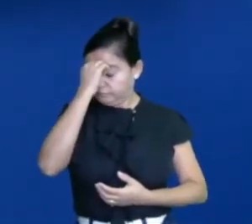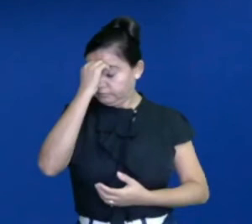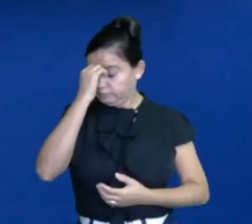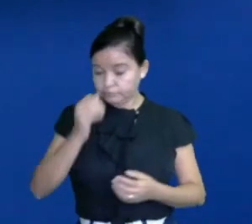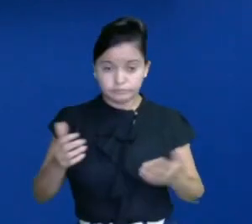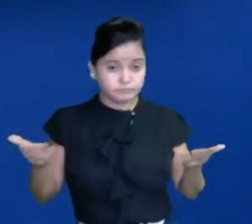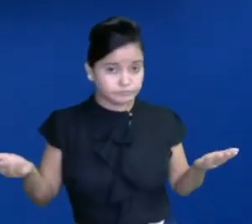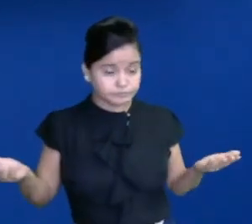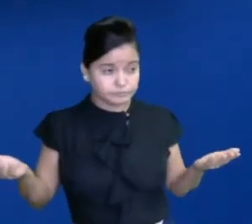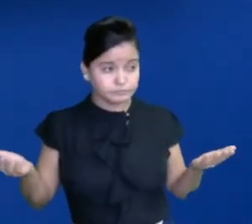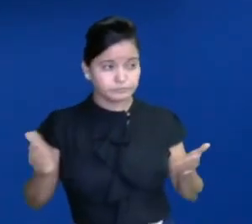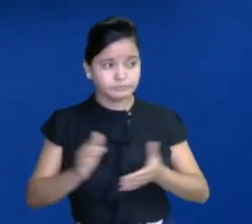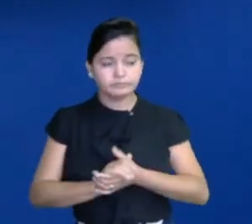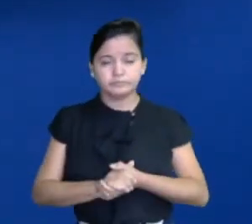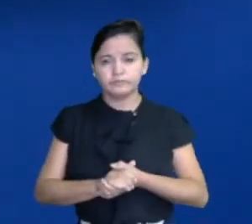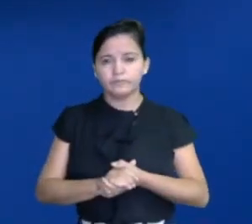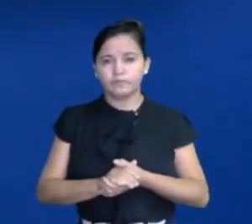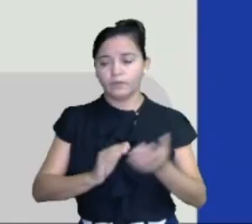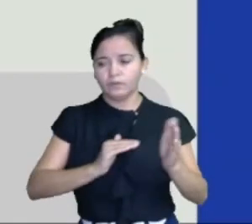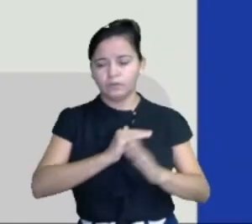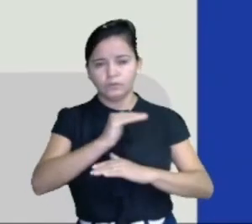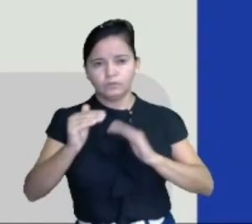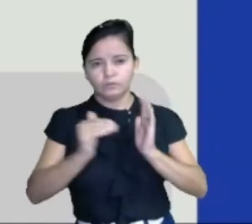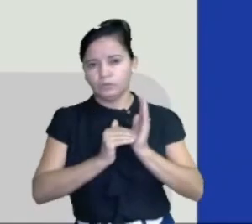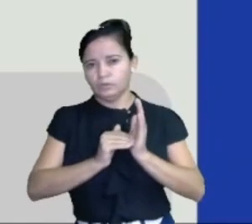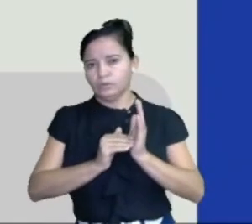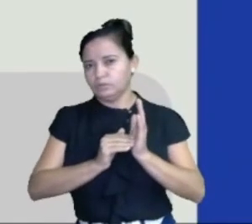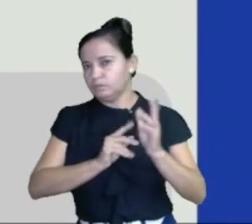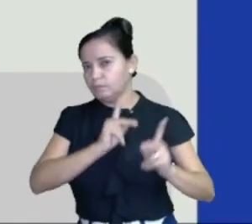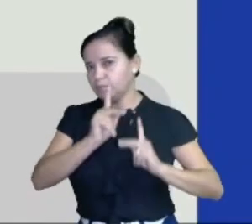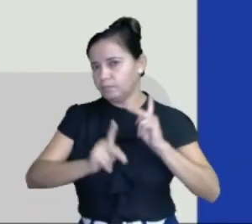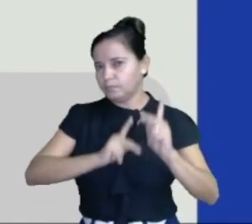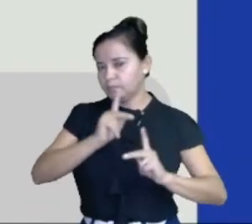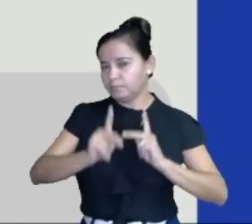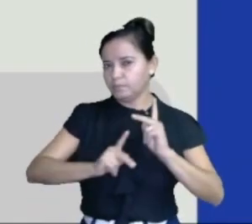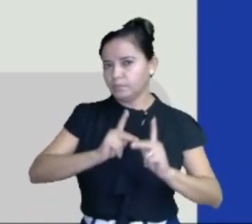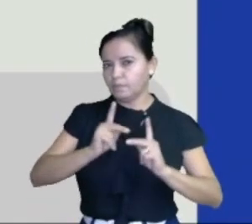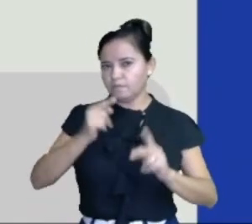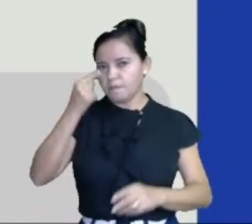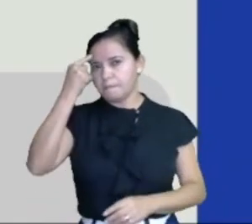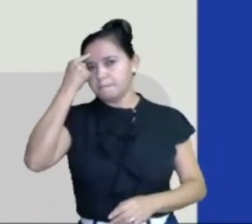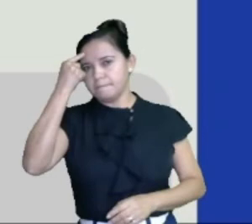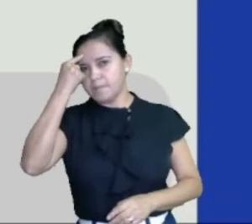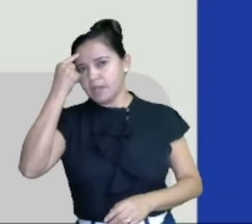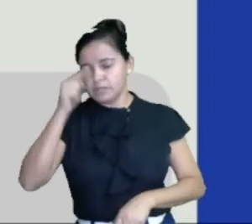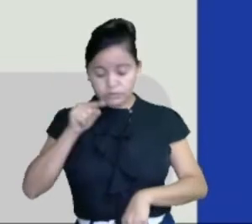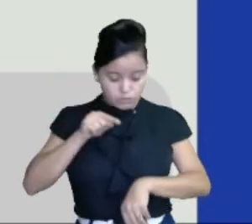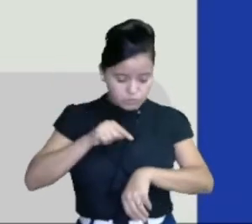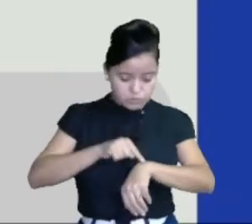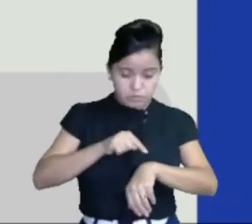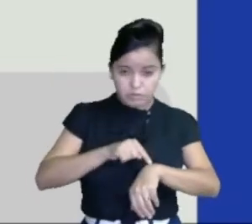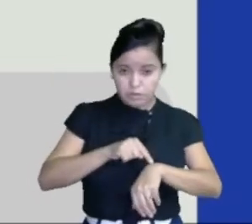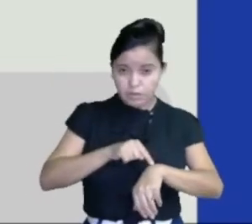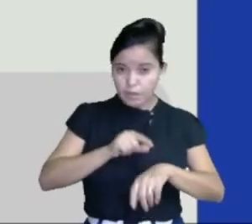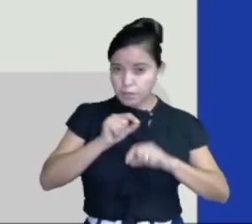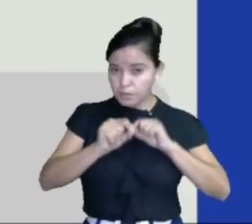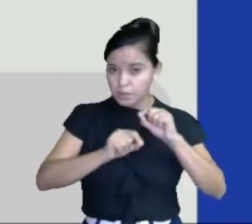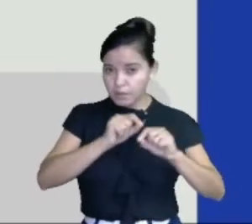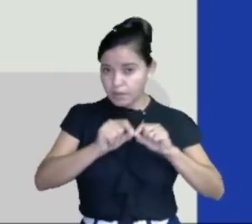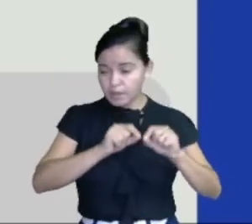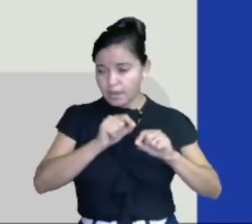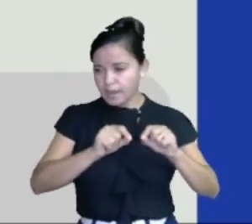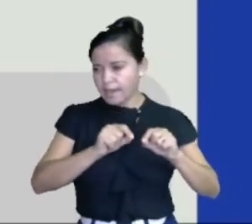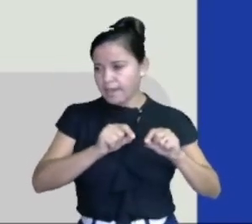No entanto, nem todos os povos pensavam que o tempo era uma linha reta, como a gente observa